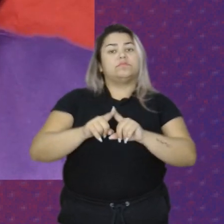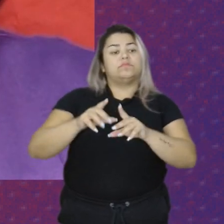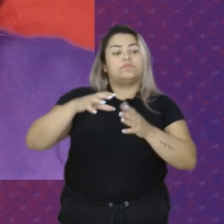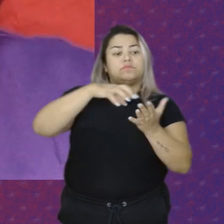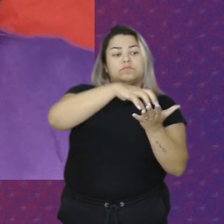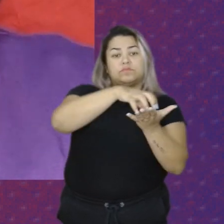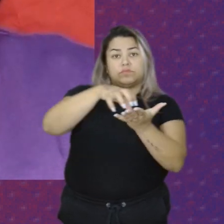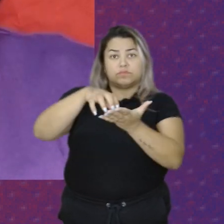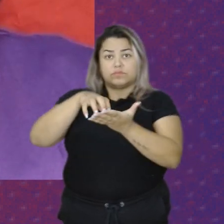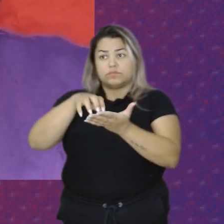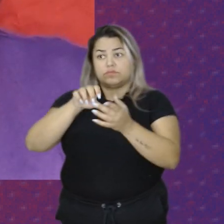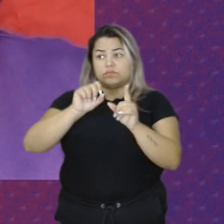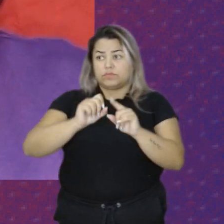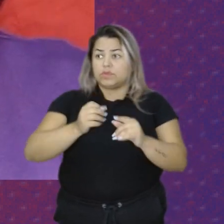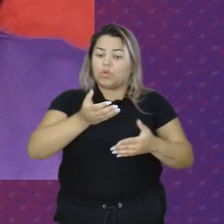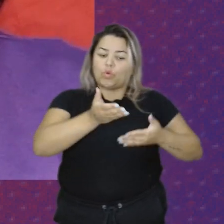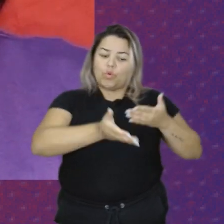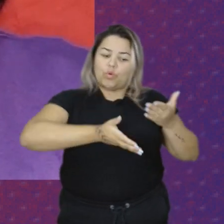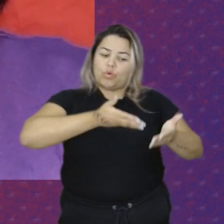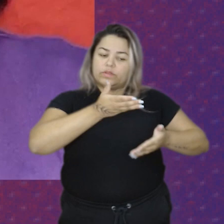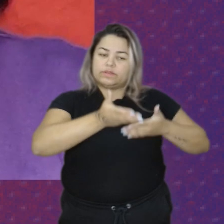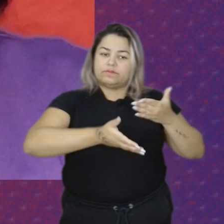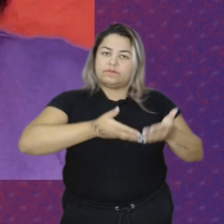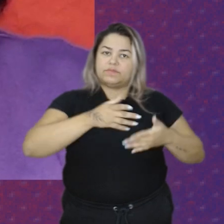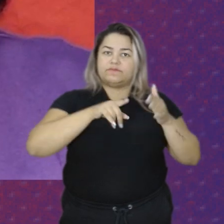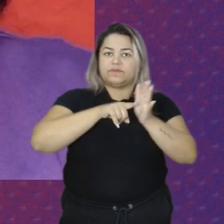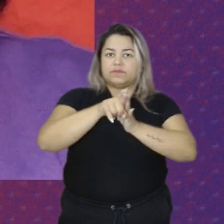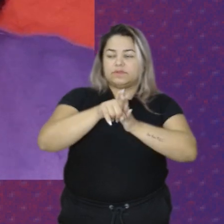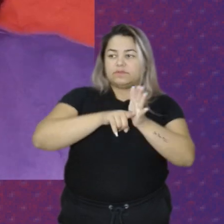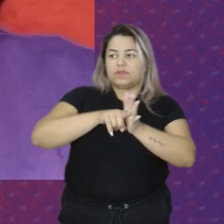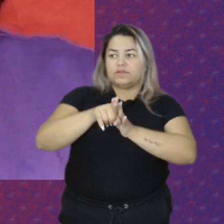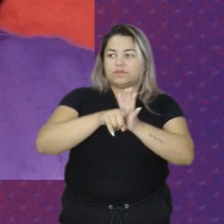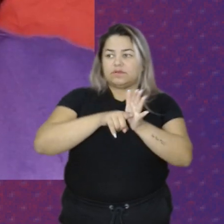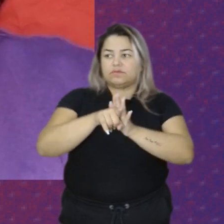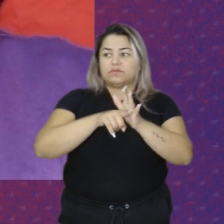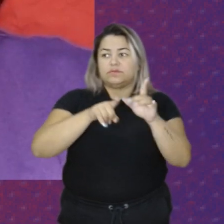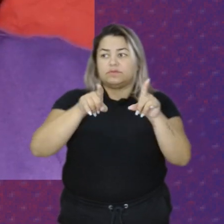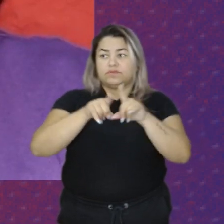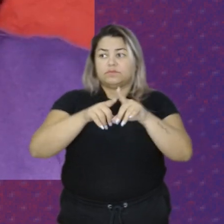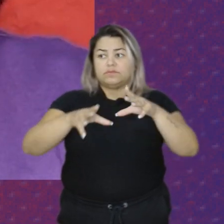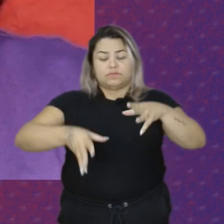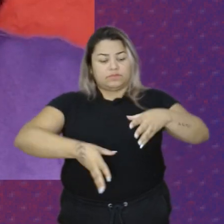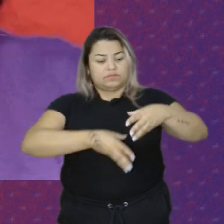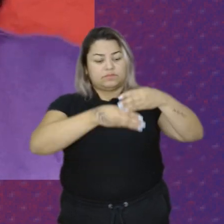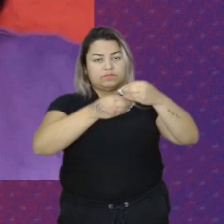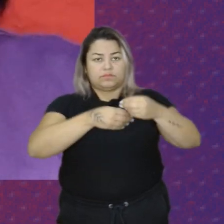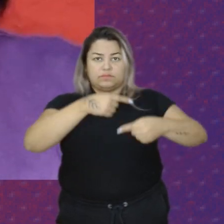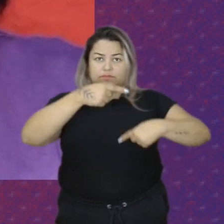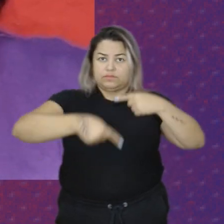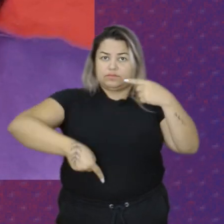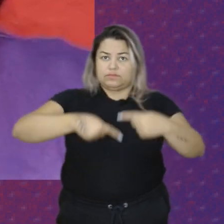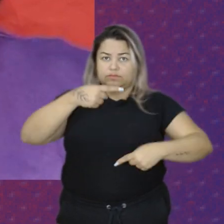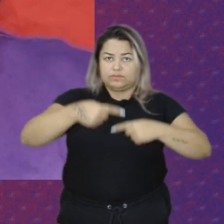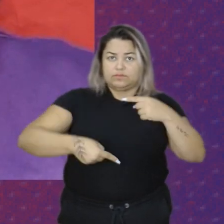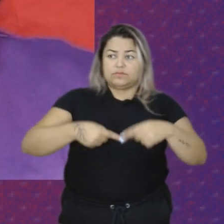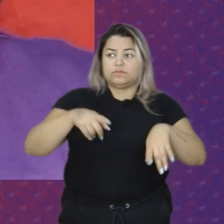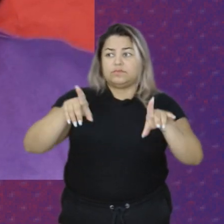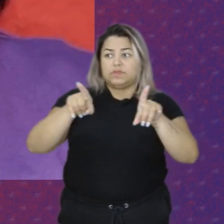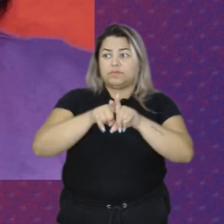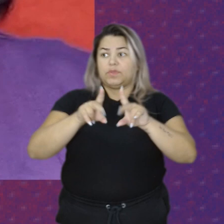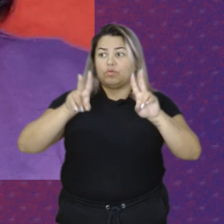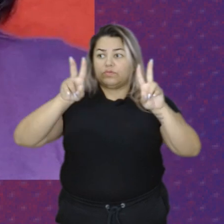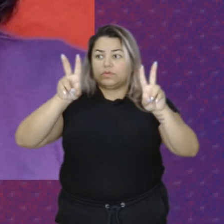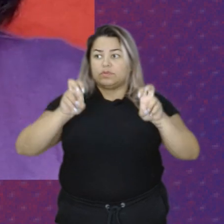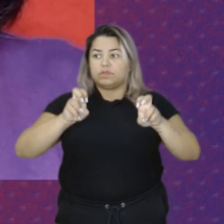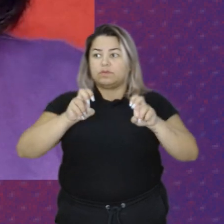que cuidam, né, da fiscalização, da implementação das políticas. Então, o tema da